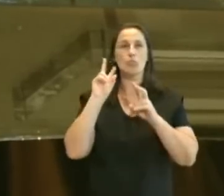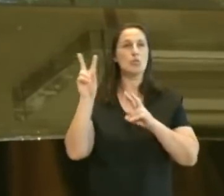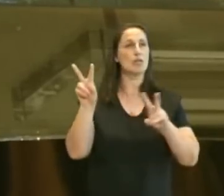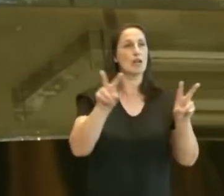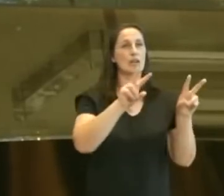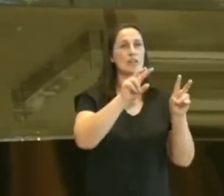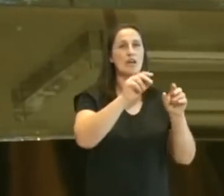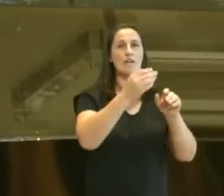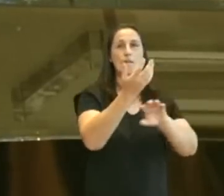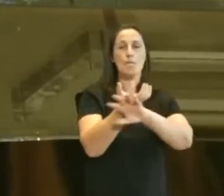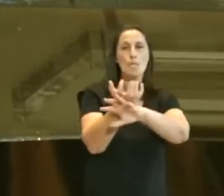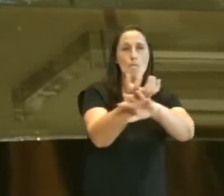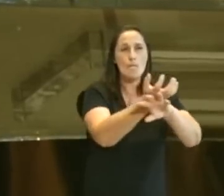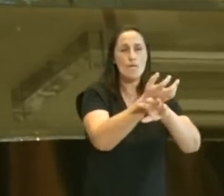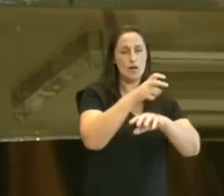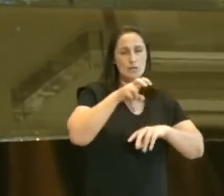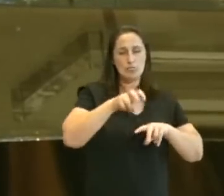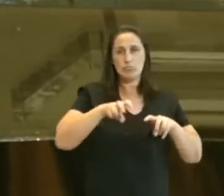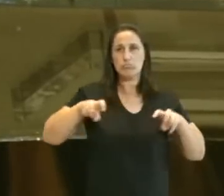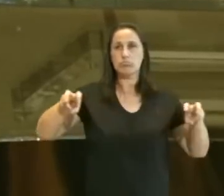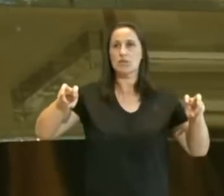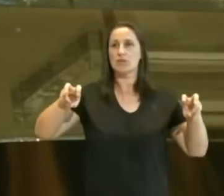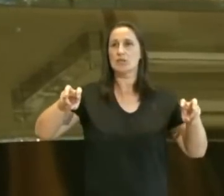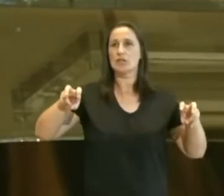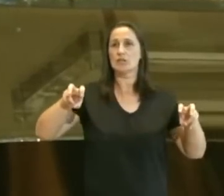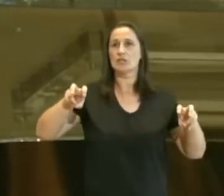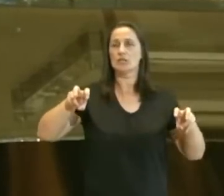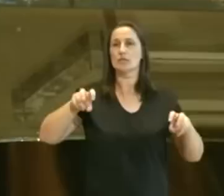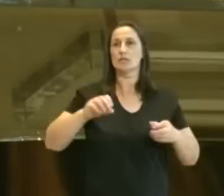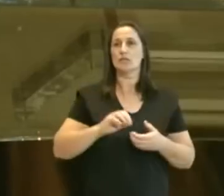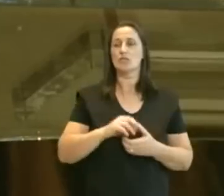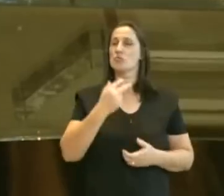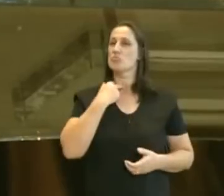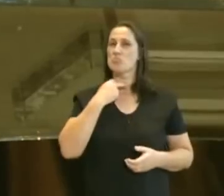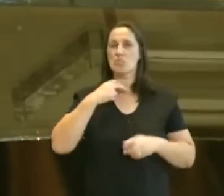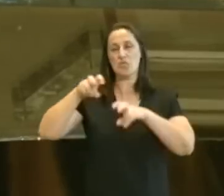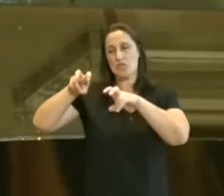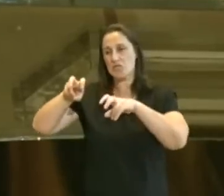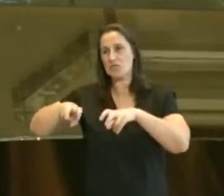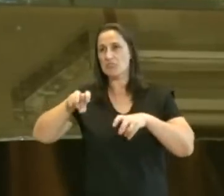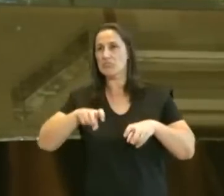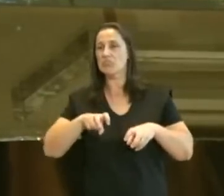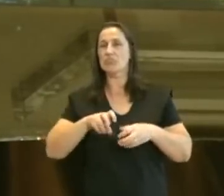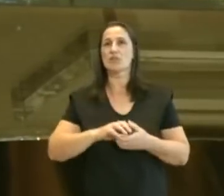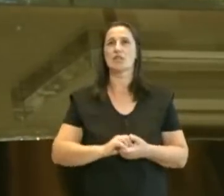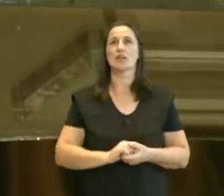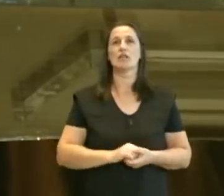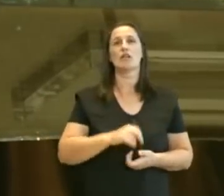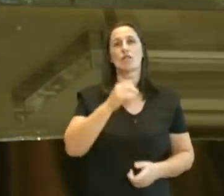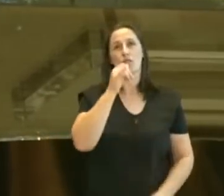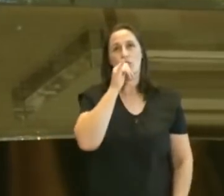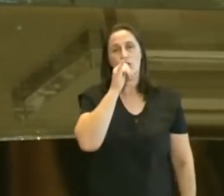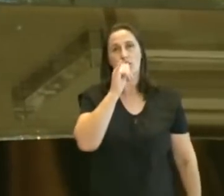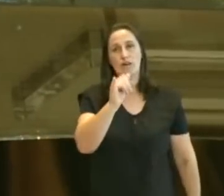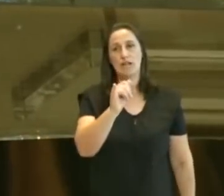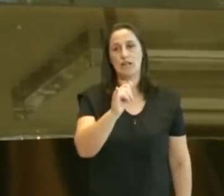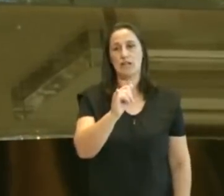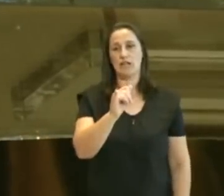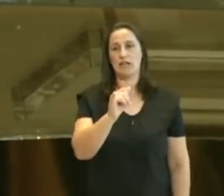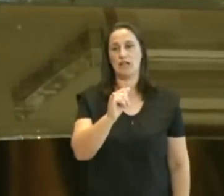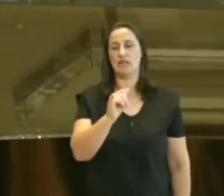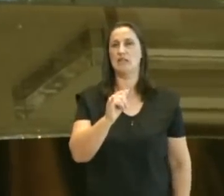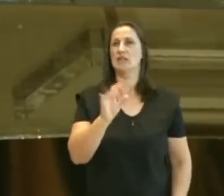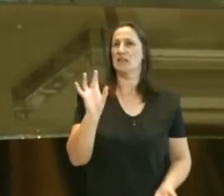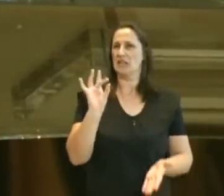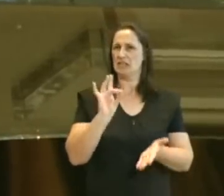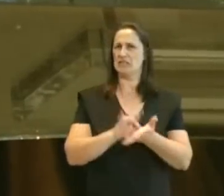ou essas fitas que estão ali impedindo que pessoas sentem, eu vou dizer, essa aqui é uma realidade tétrica.